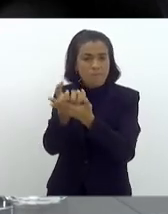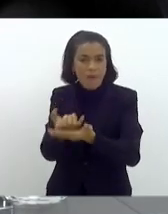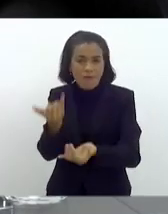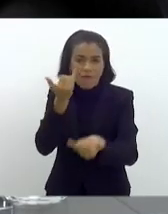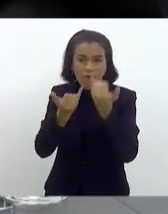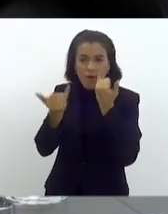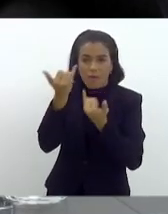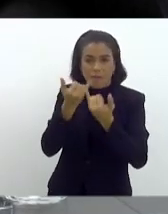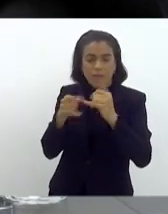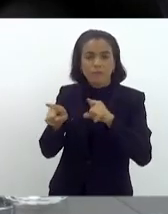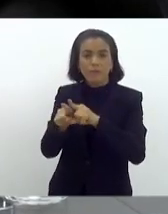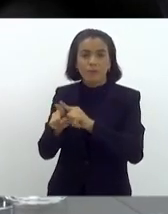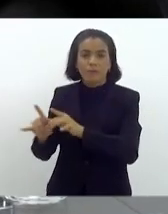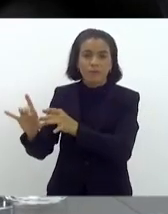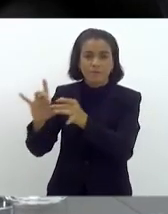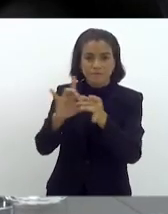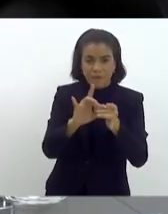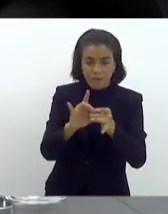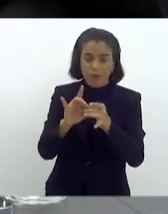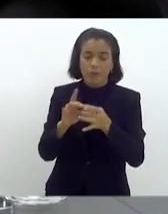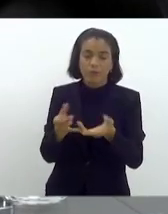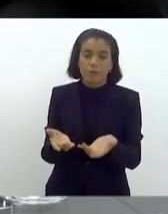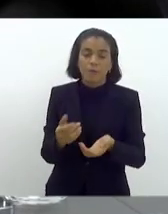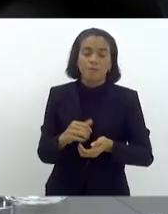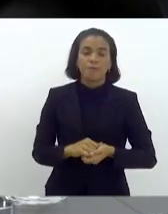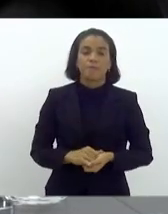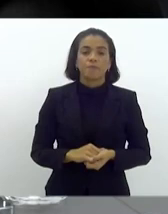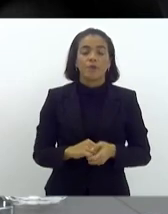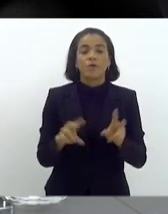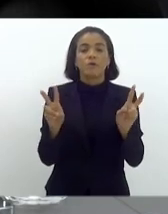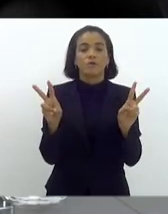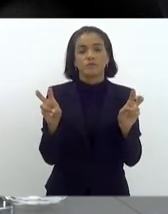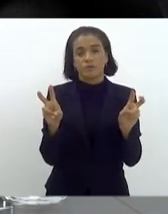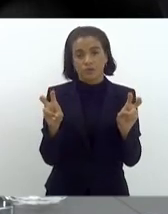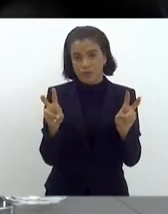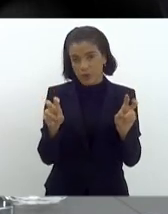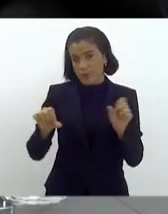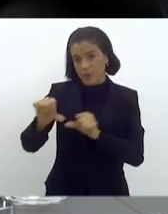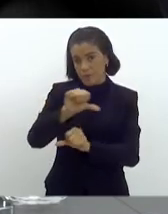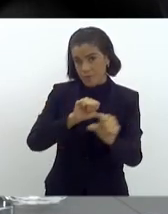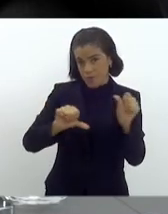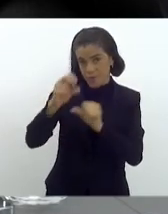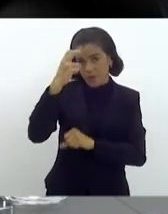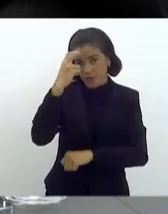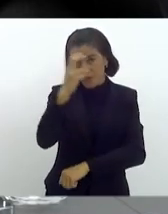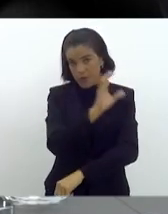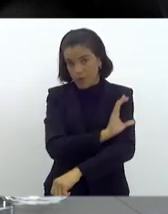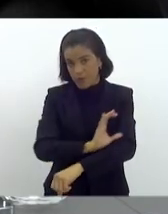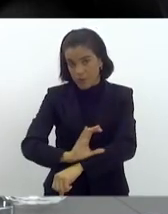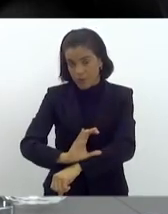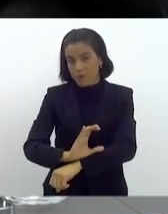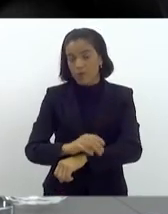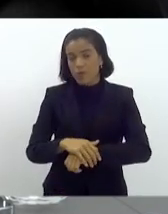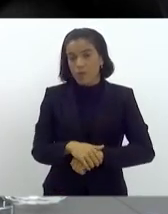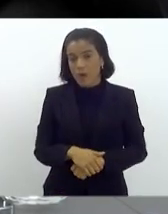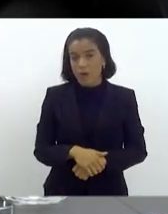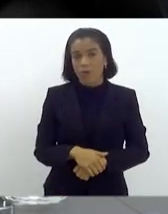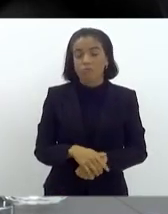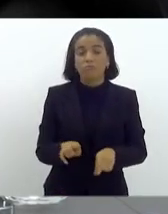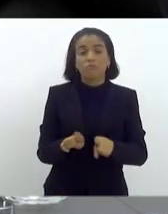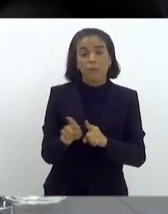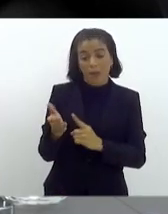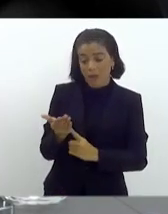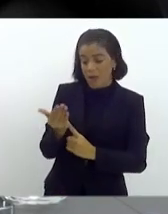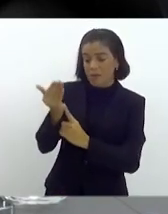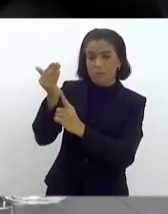análise de vínculos ainda a questão da mudança cultural a questão das